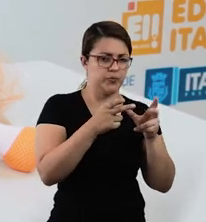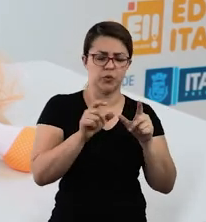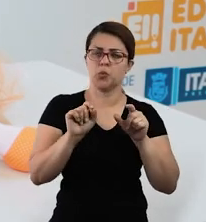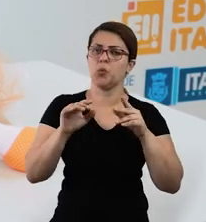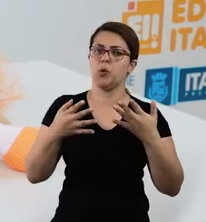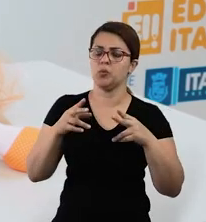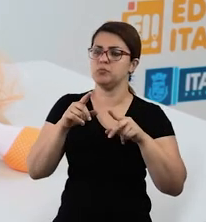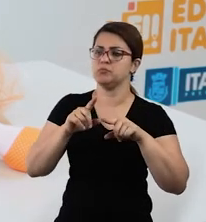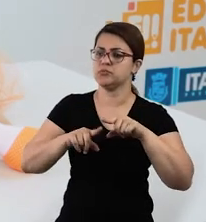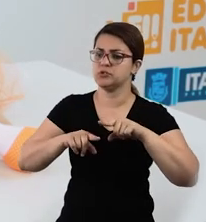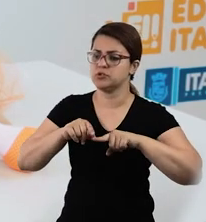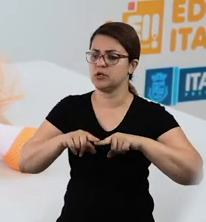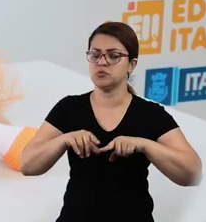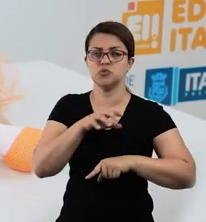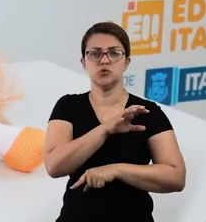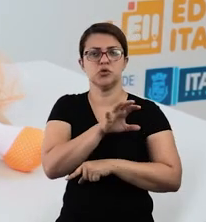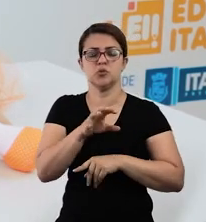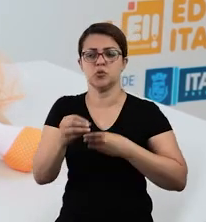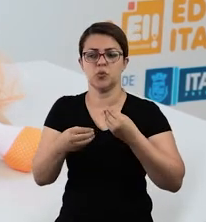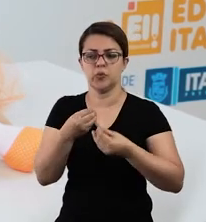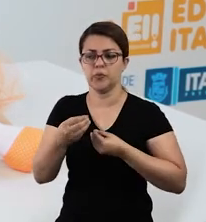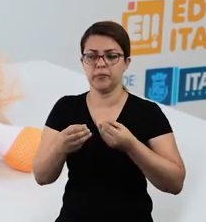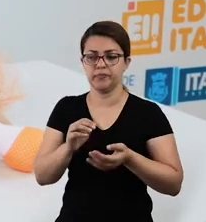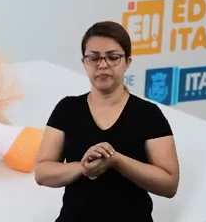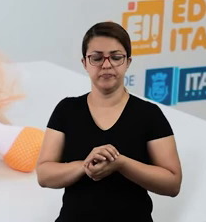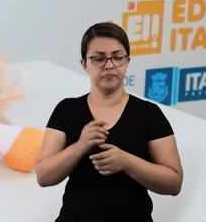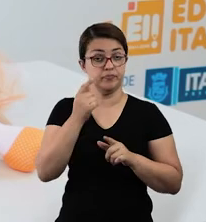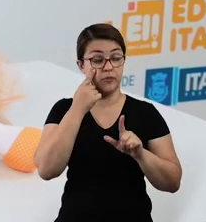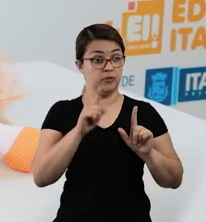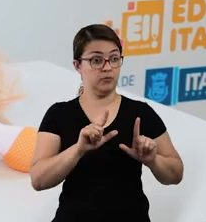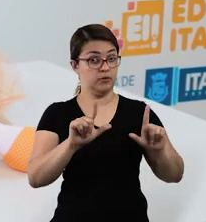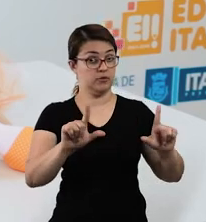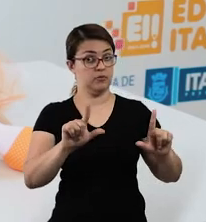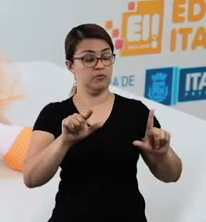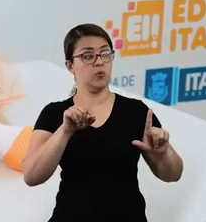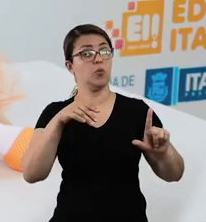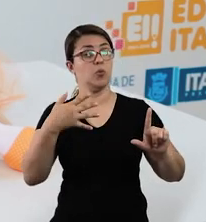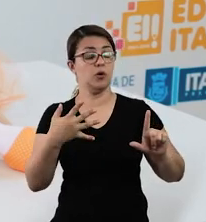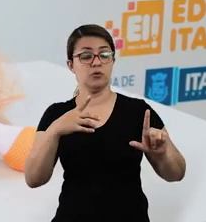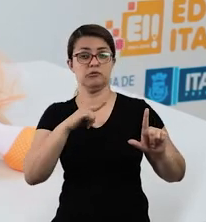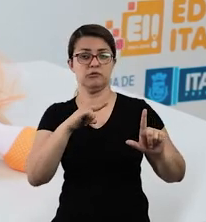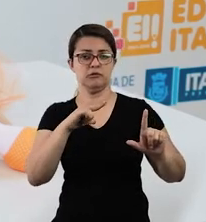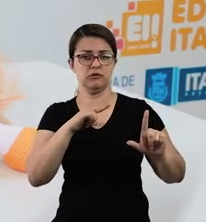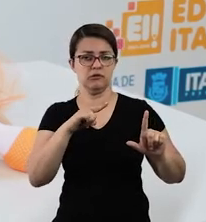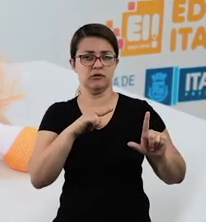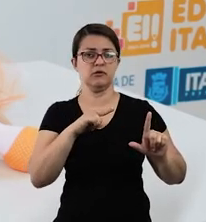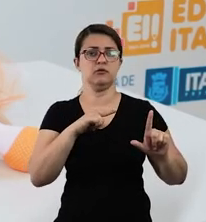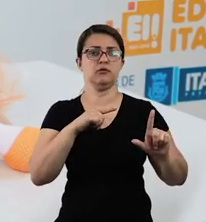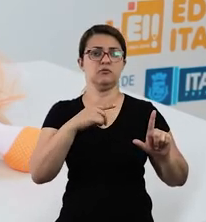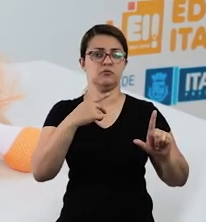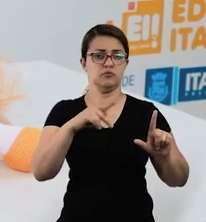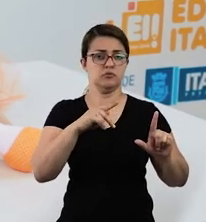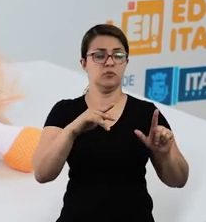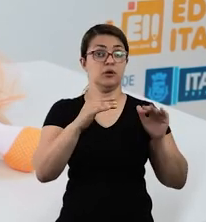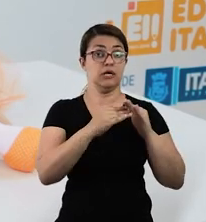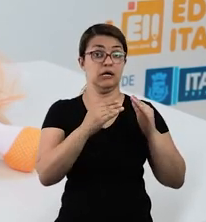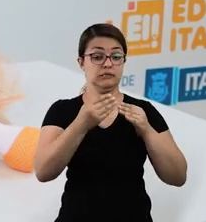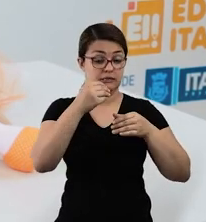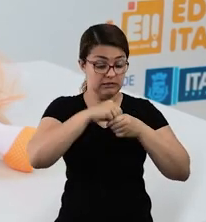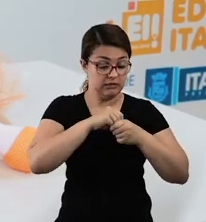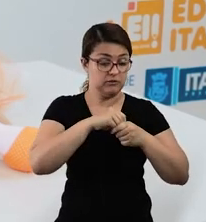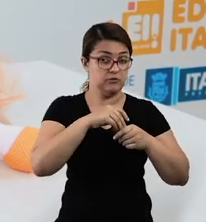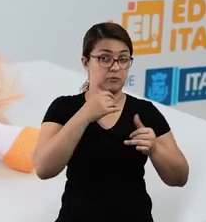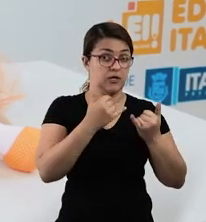Quais são? Vamos voltar aquele slide para vocês verem. Desses objetos aqui, quais são que você tem aí na sua casa